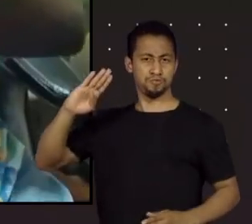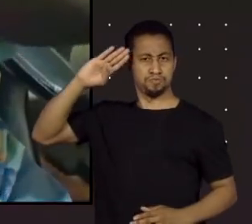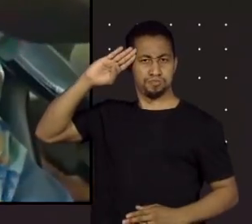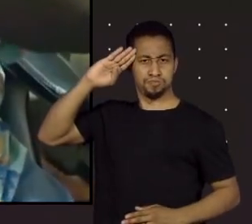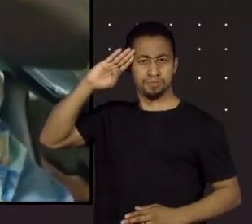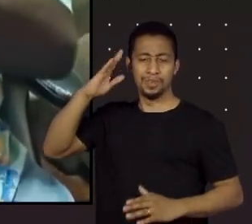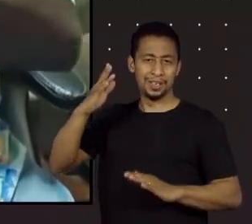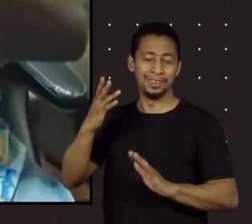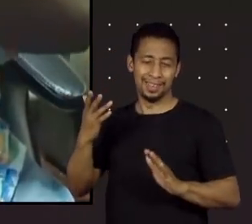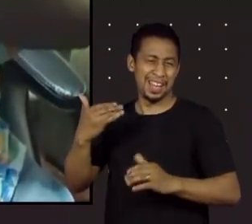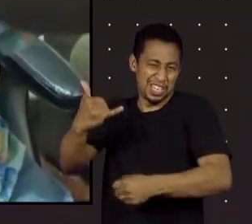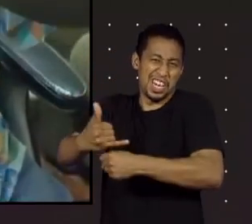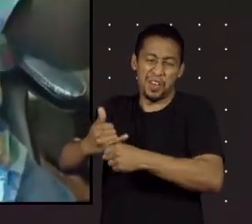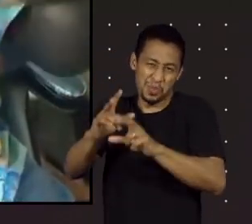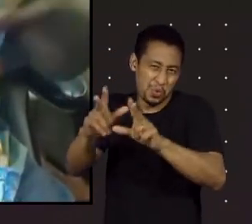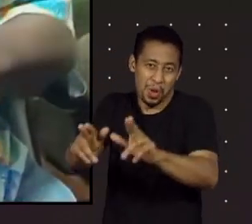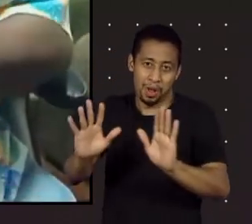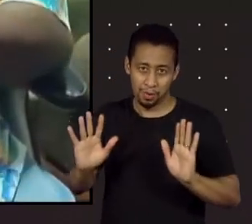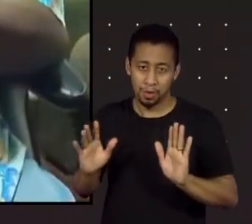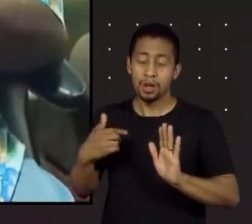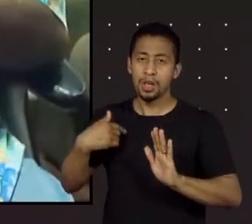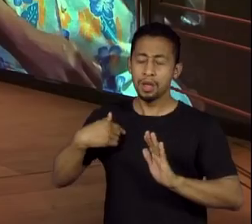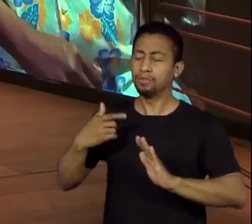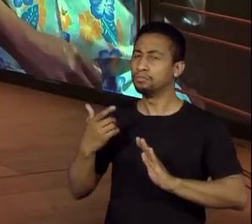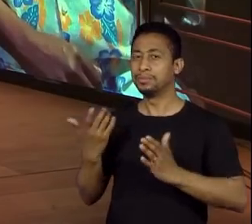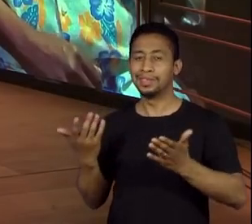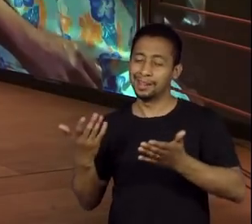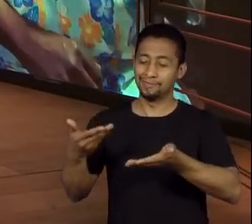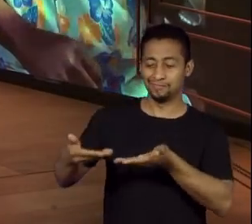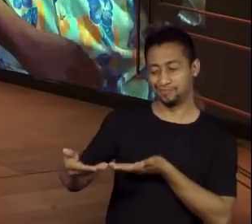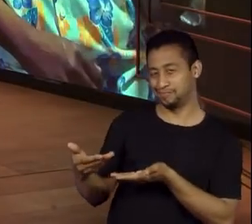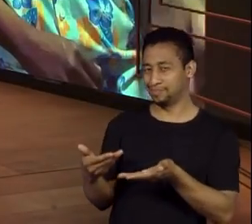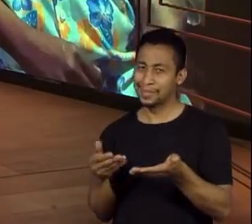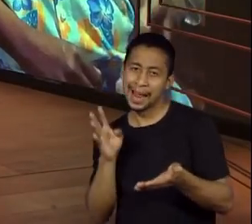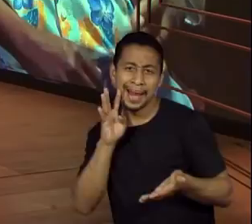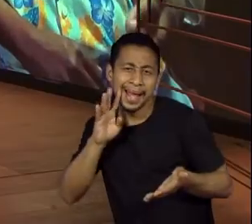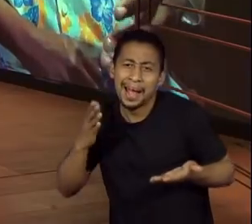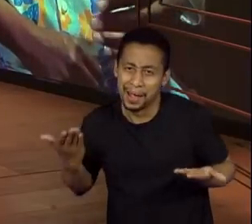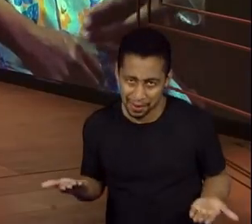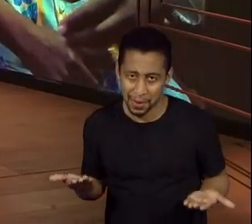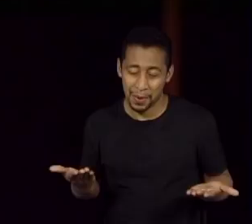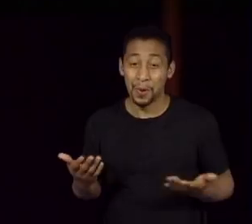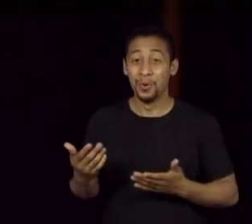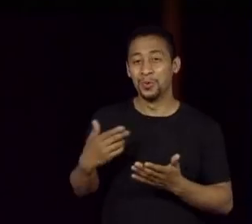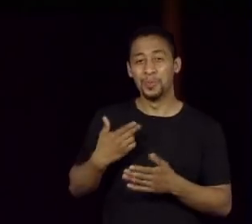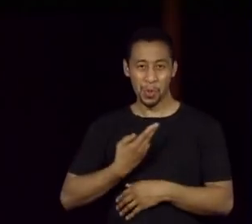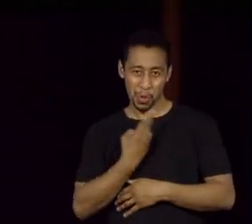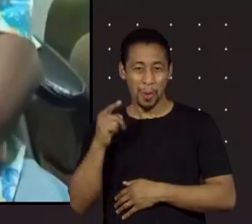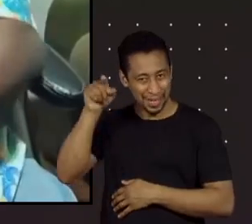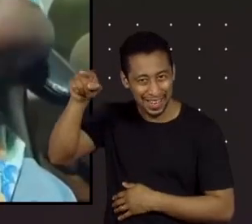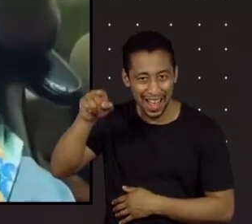é o cara legal. Meu nome lá era Comfort. Comfort?